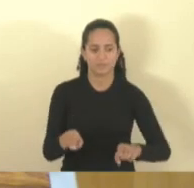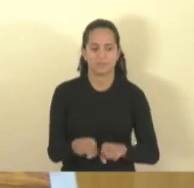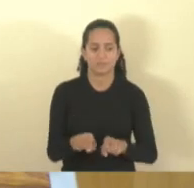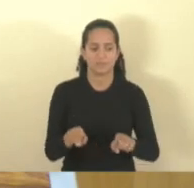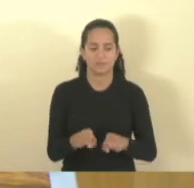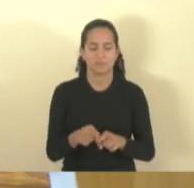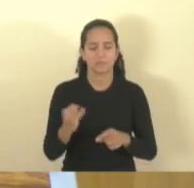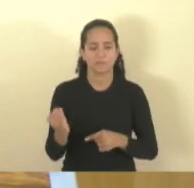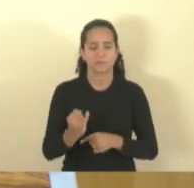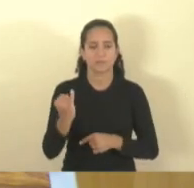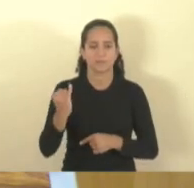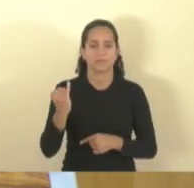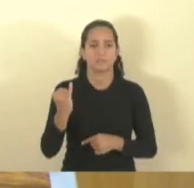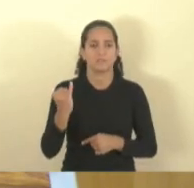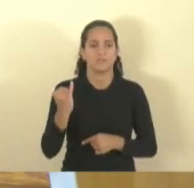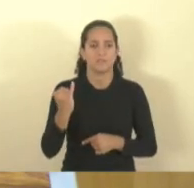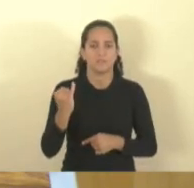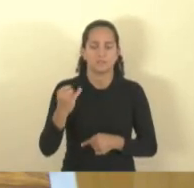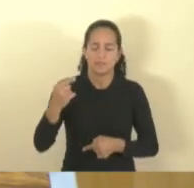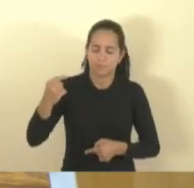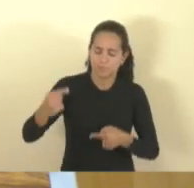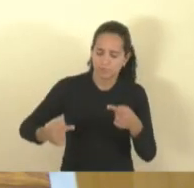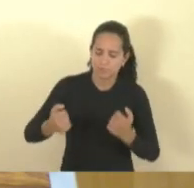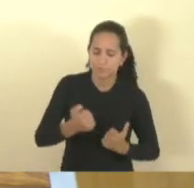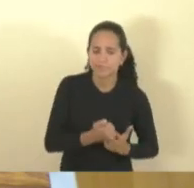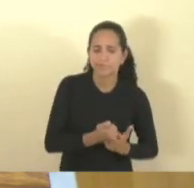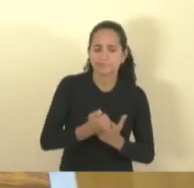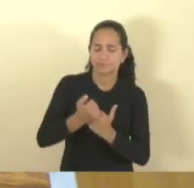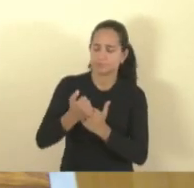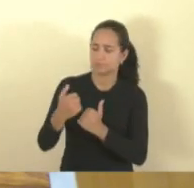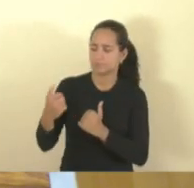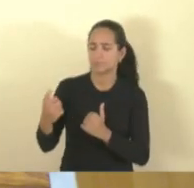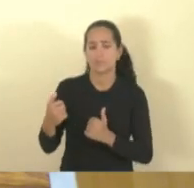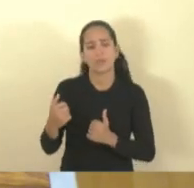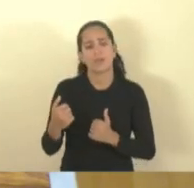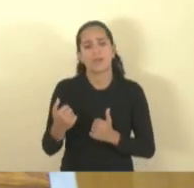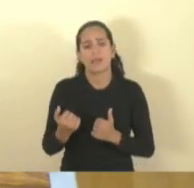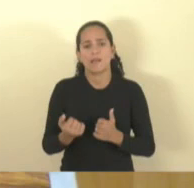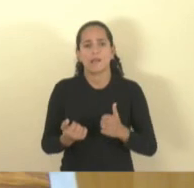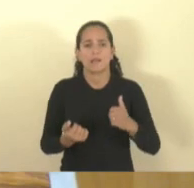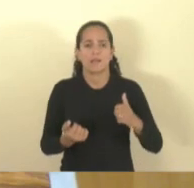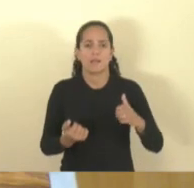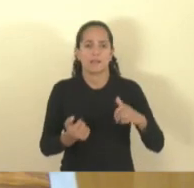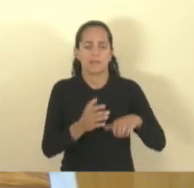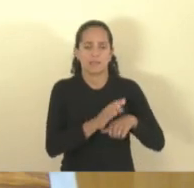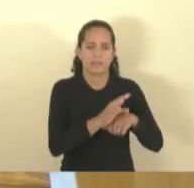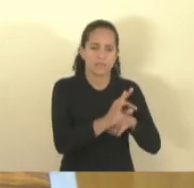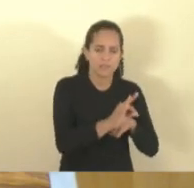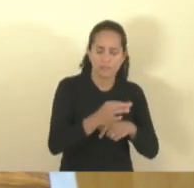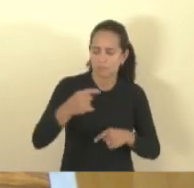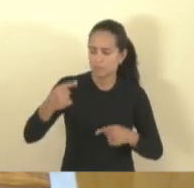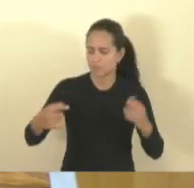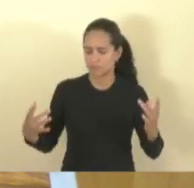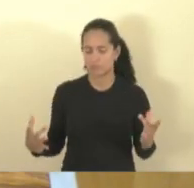sustentação para a política, ser um elo, né, entre o tecnicismo e a política. A importância